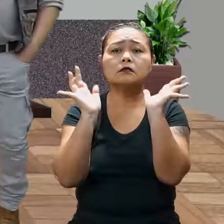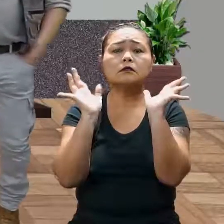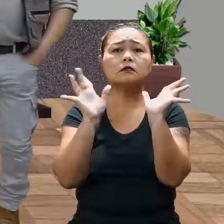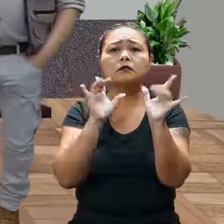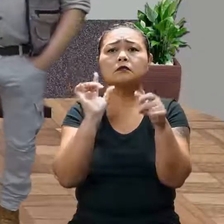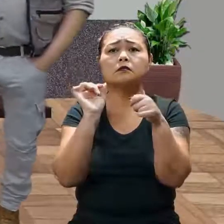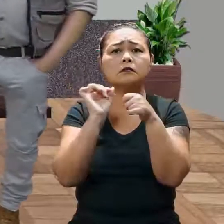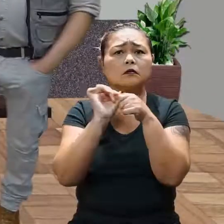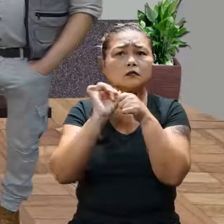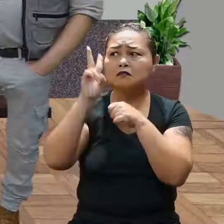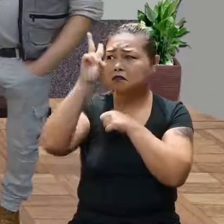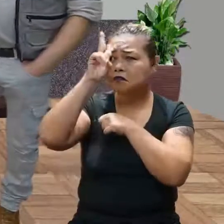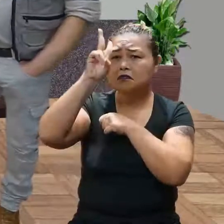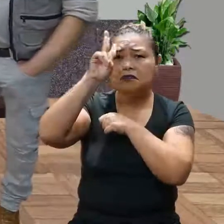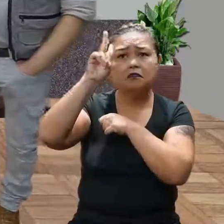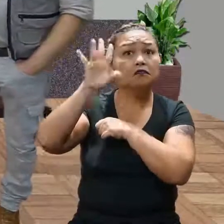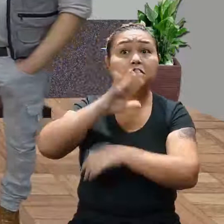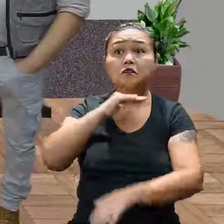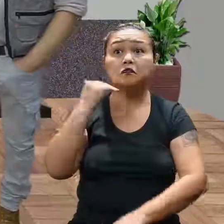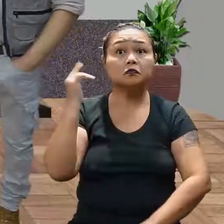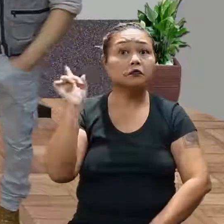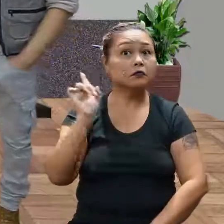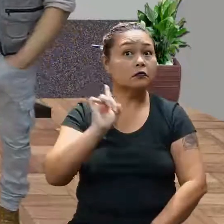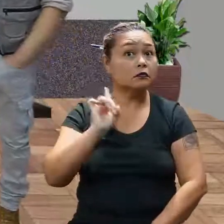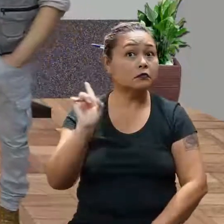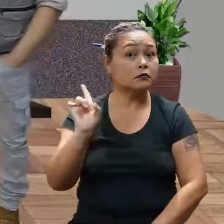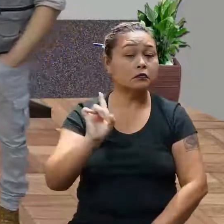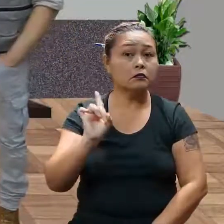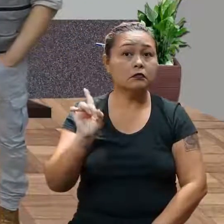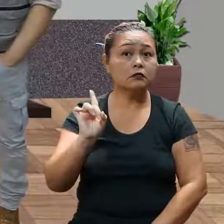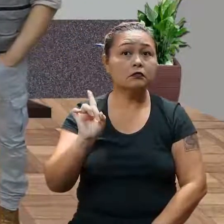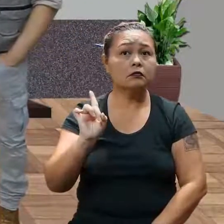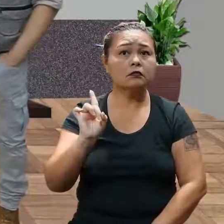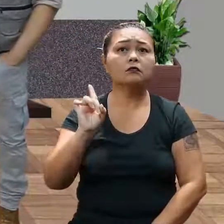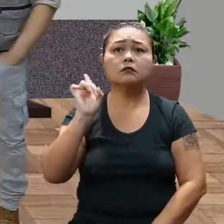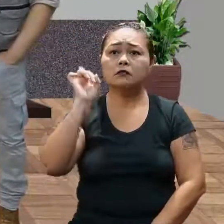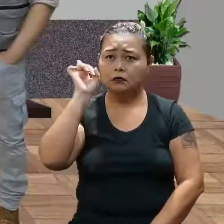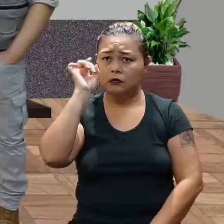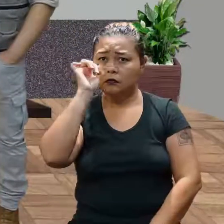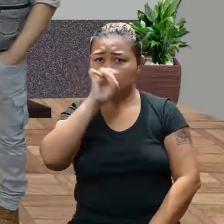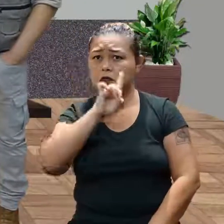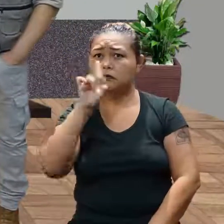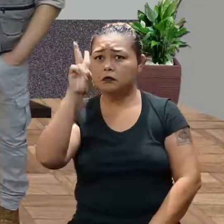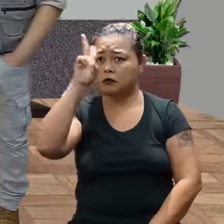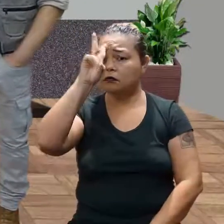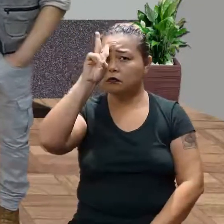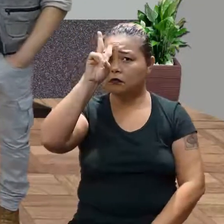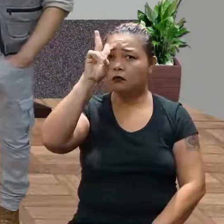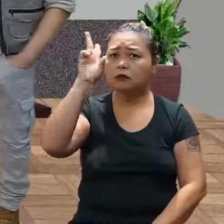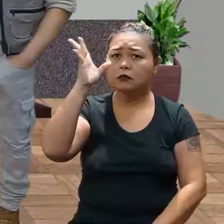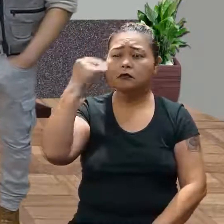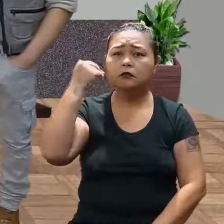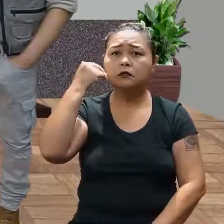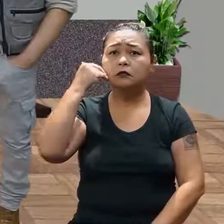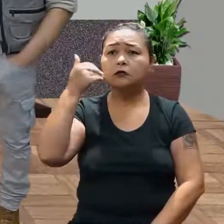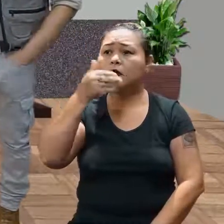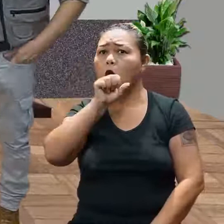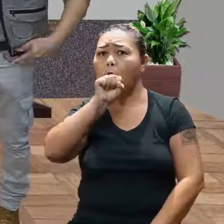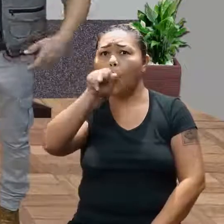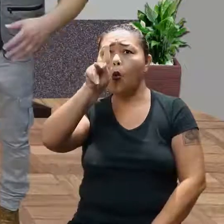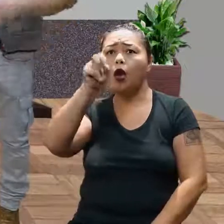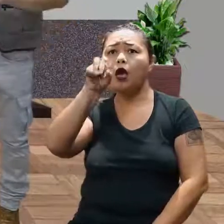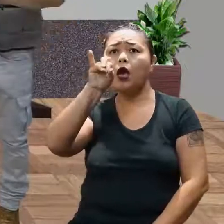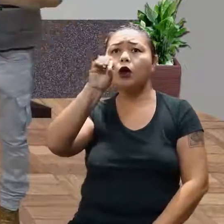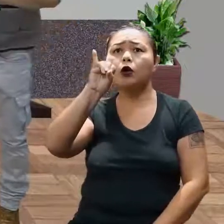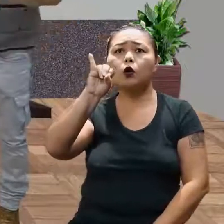que fizeram história, elas não morrem. É muito difícil para nós historiadores trabalharmos com heróis, até